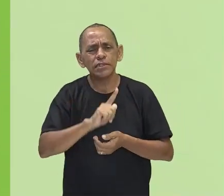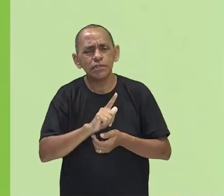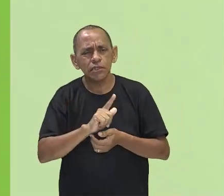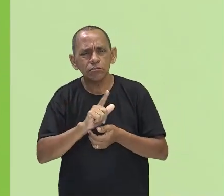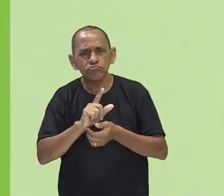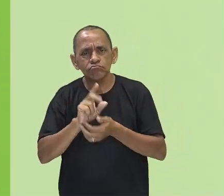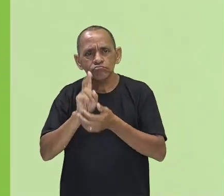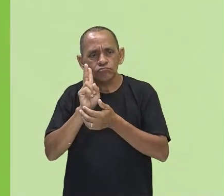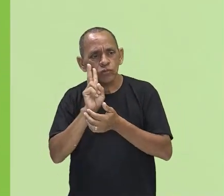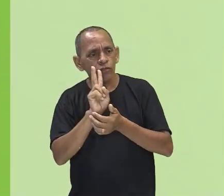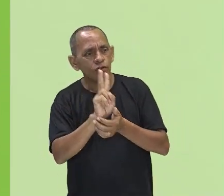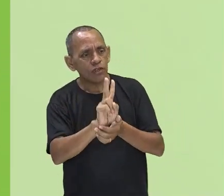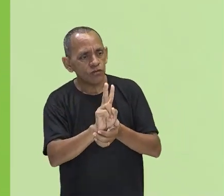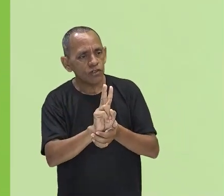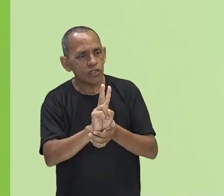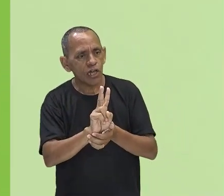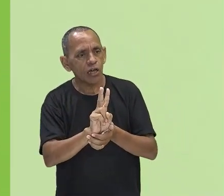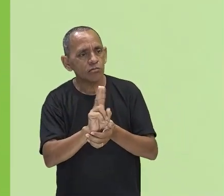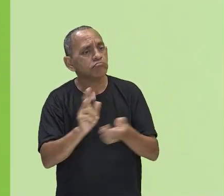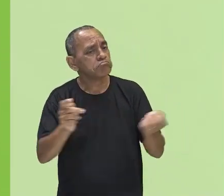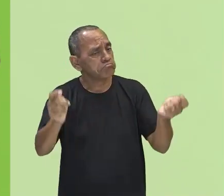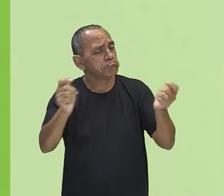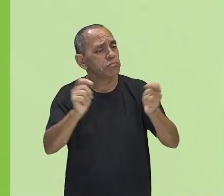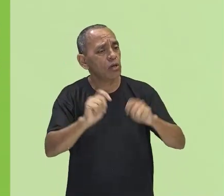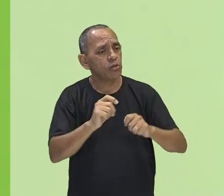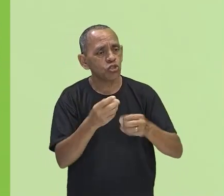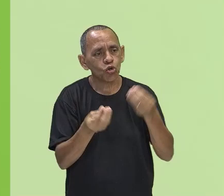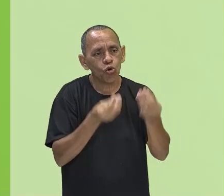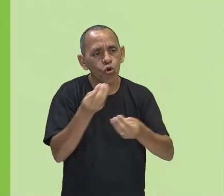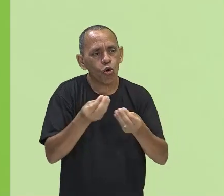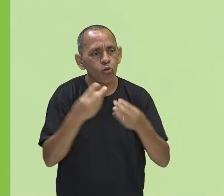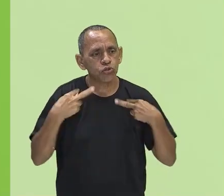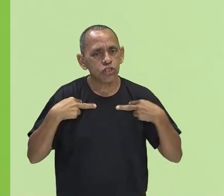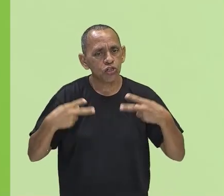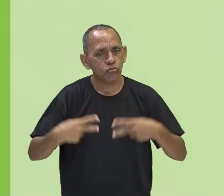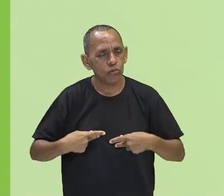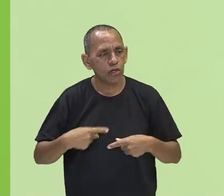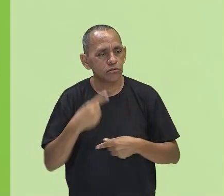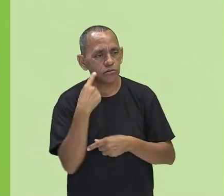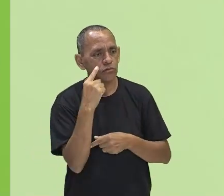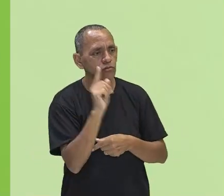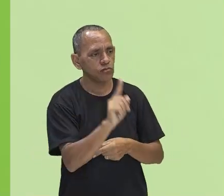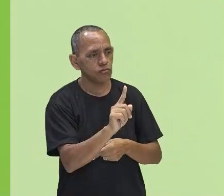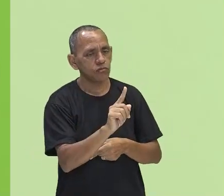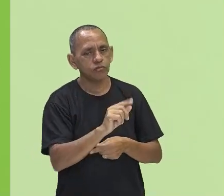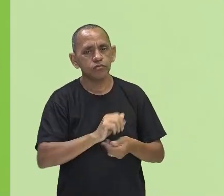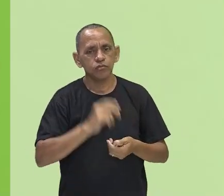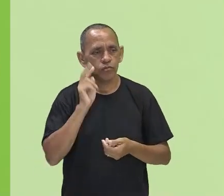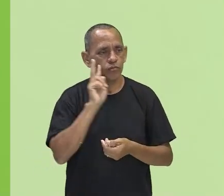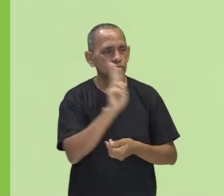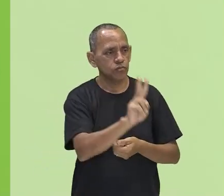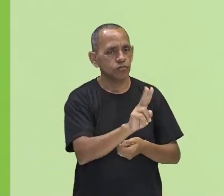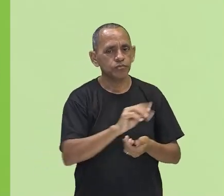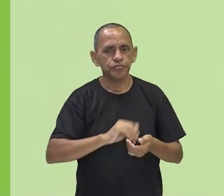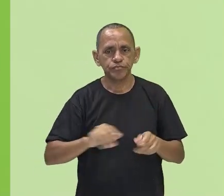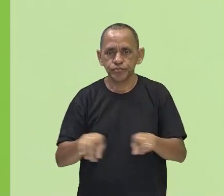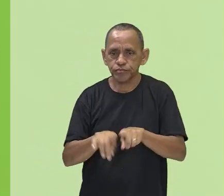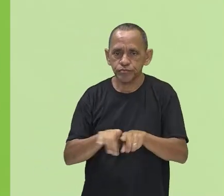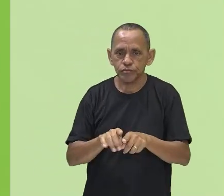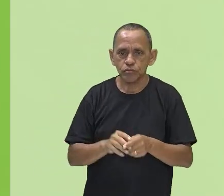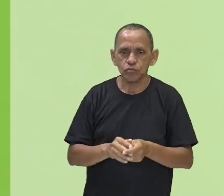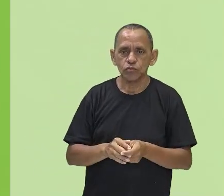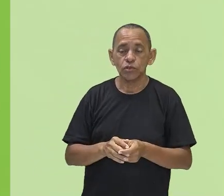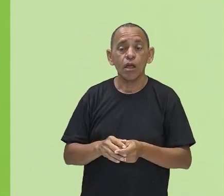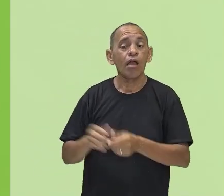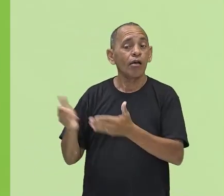permite com que a gente enxergue os objetos, né? E nós convidamos a professora Manuela para falar como é que ocorre essa formação